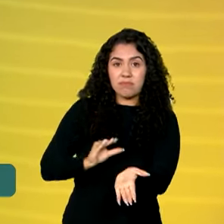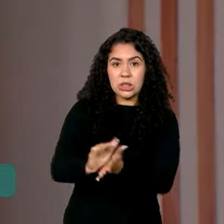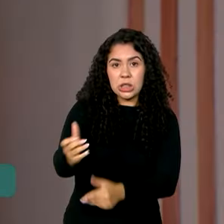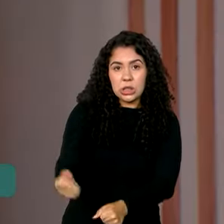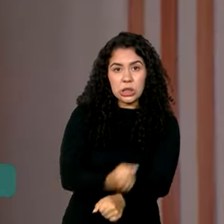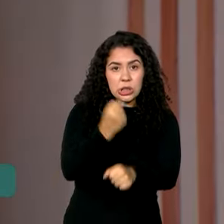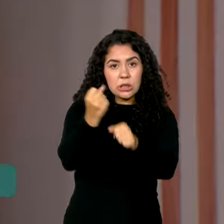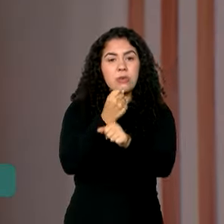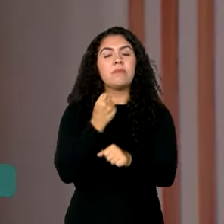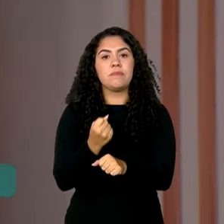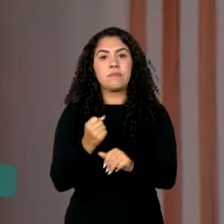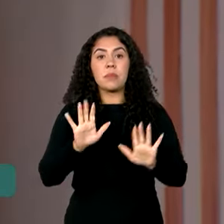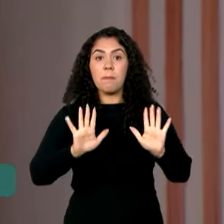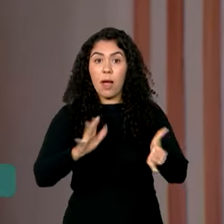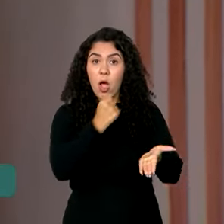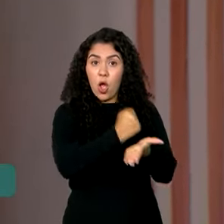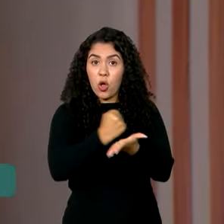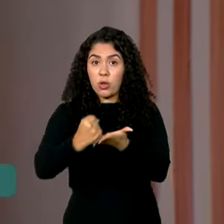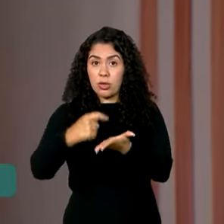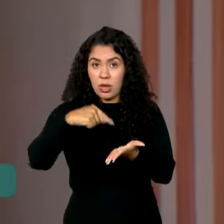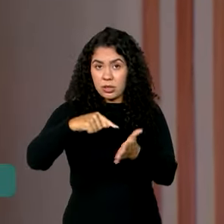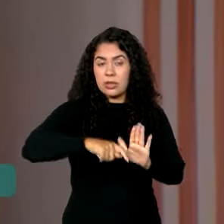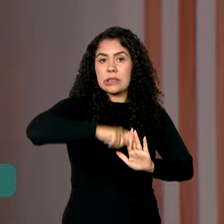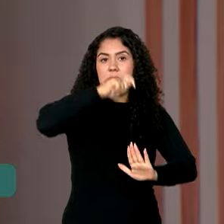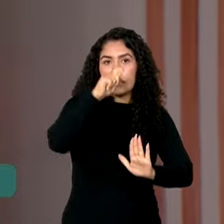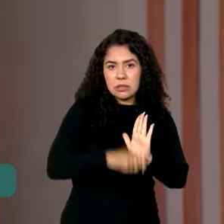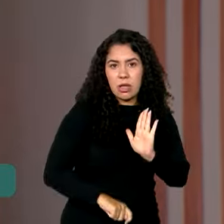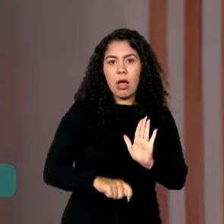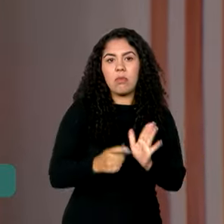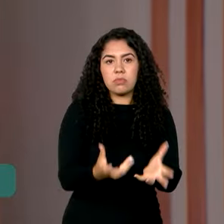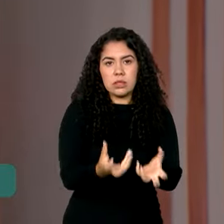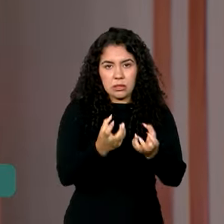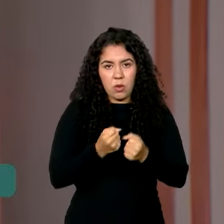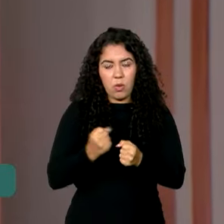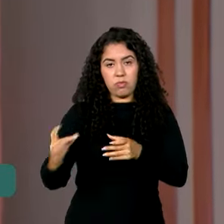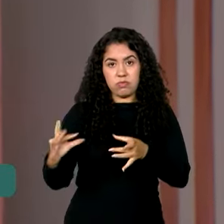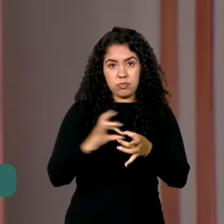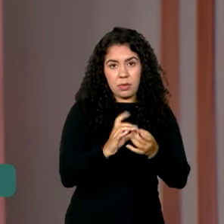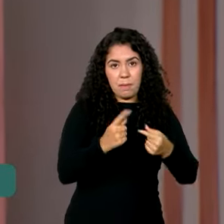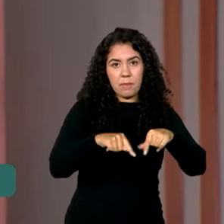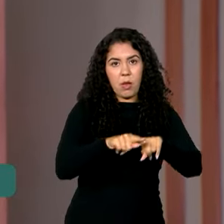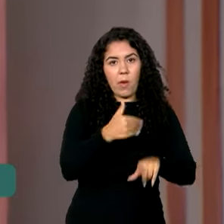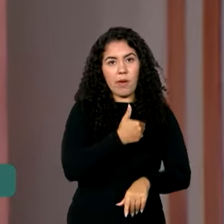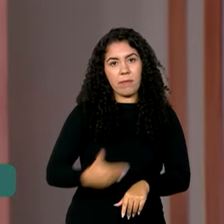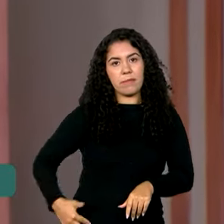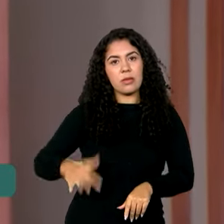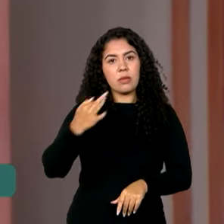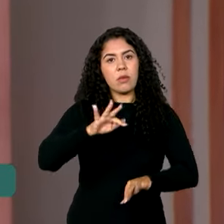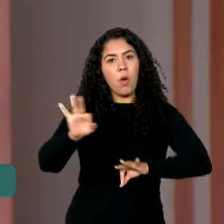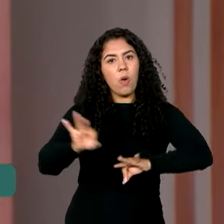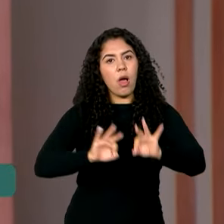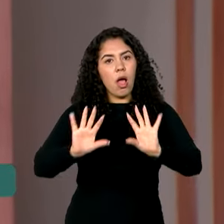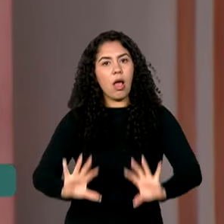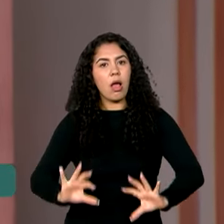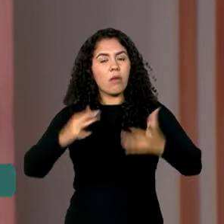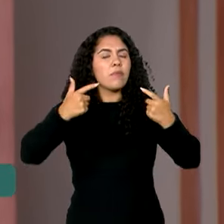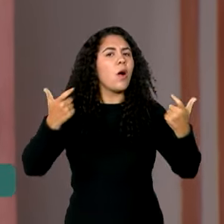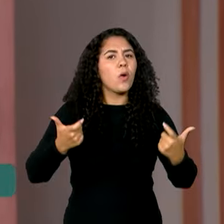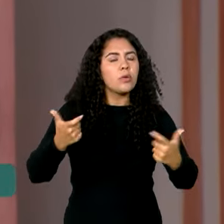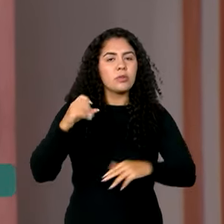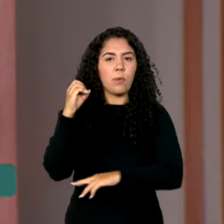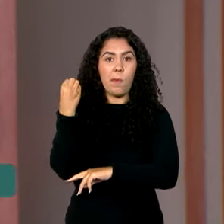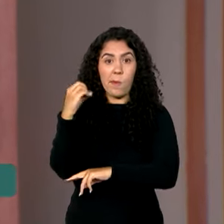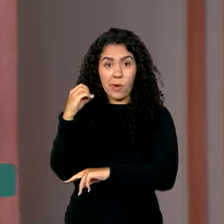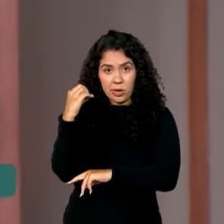R$1,3 bilhão. A assinatura do contrato de adesão do empreendimento com o governo federal foi feita em uma cerimônia em Porto Alegre.